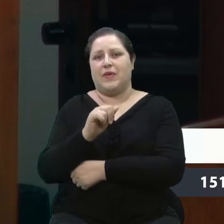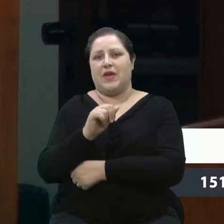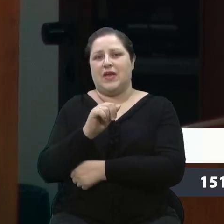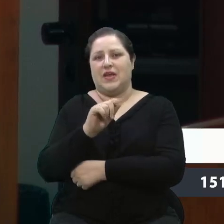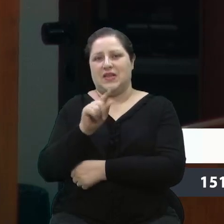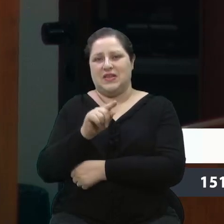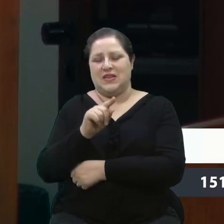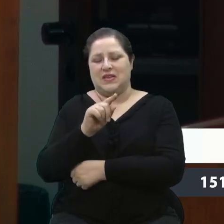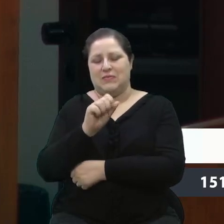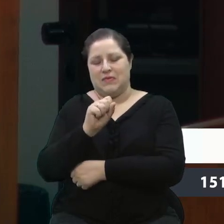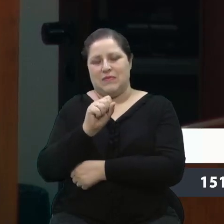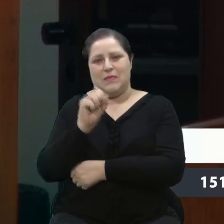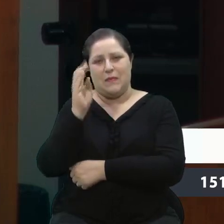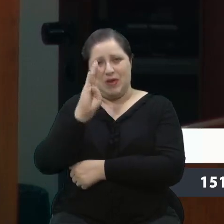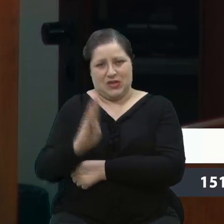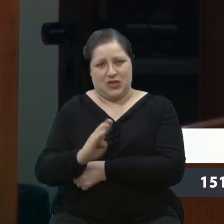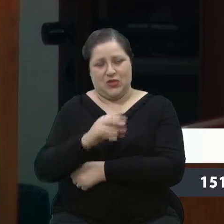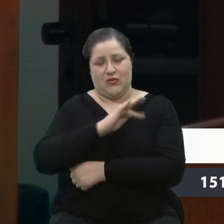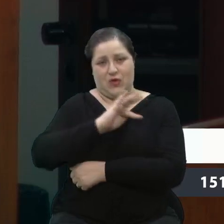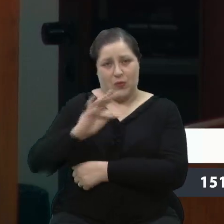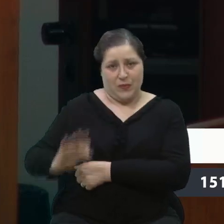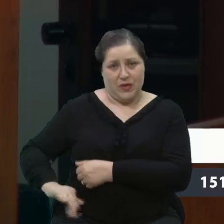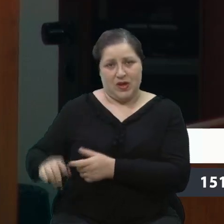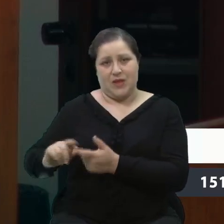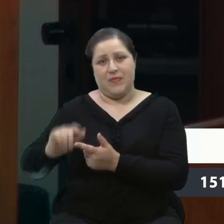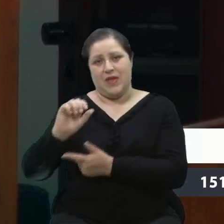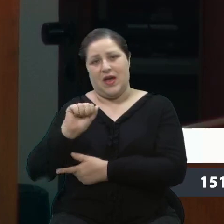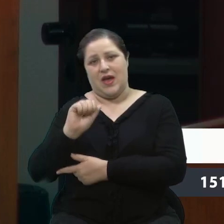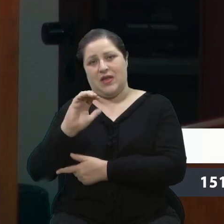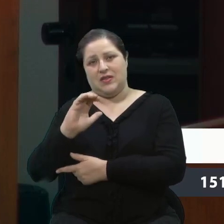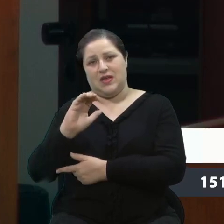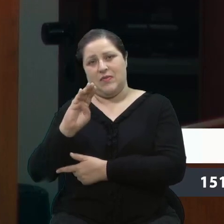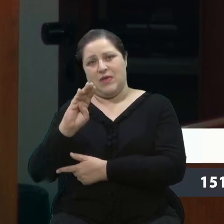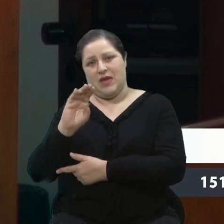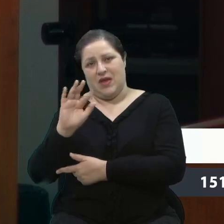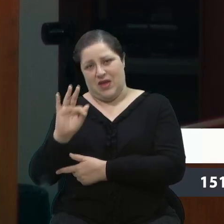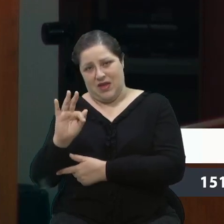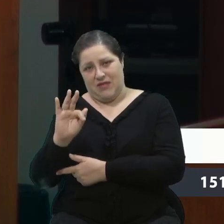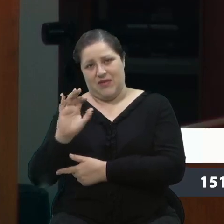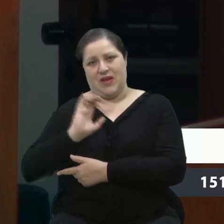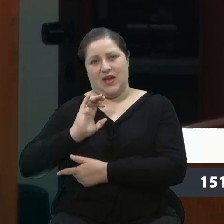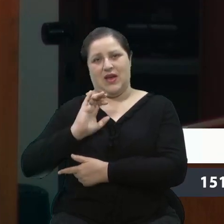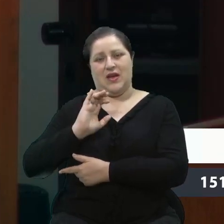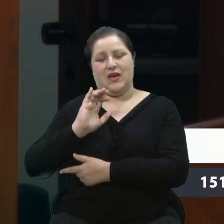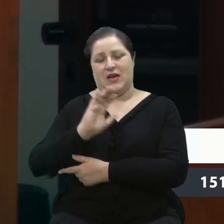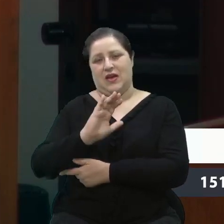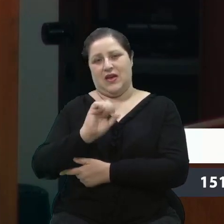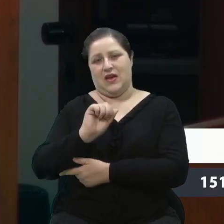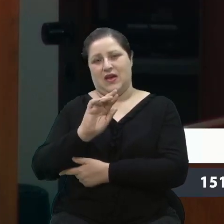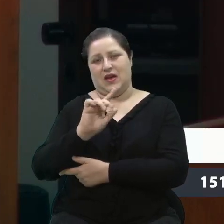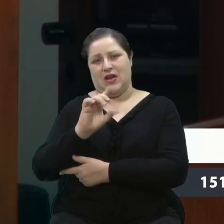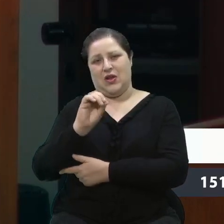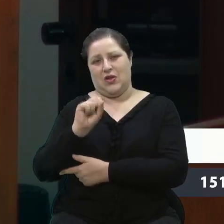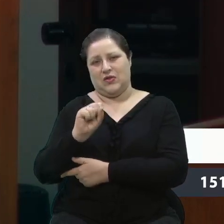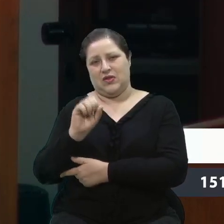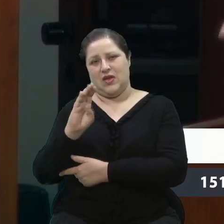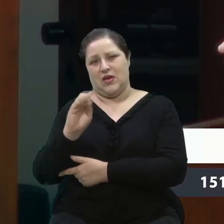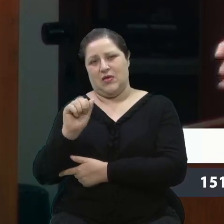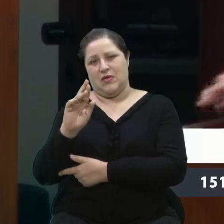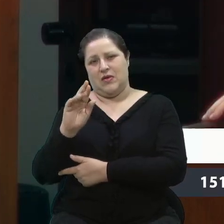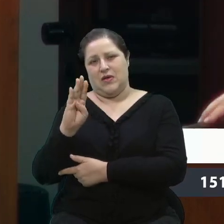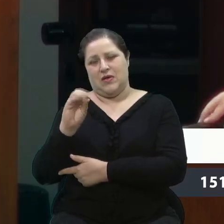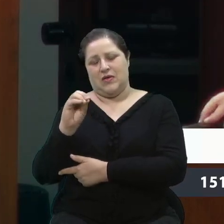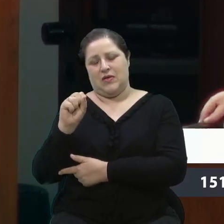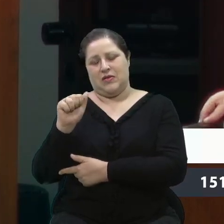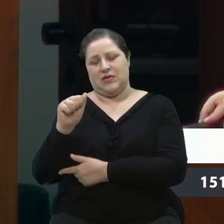CBF em Carlos Barbosa, enfim, nós temos diversas modalidades, diversos diversas formas de prática